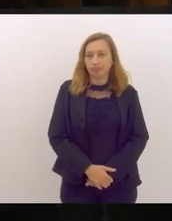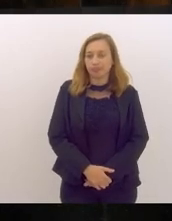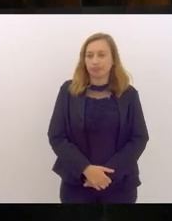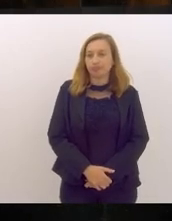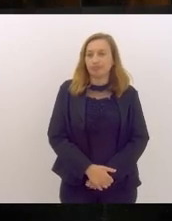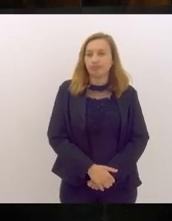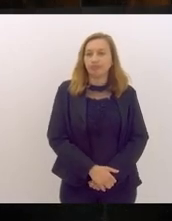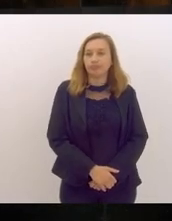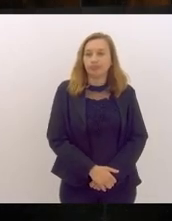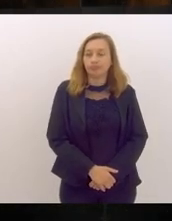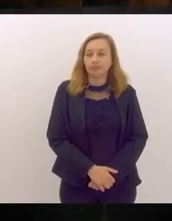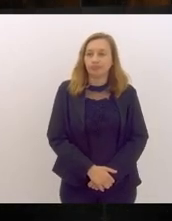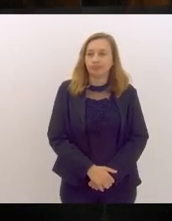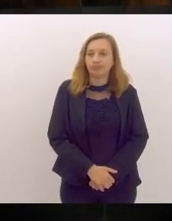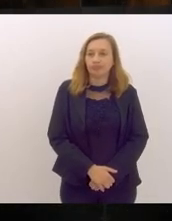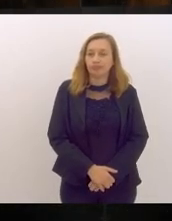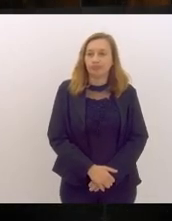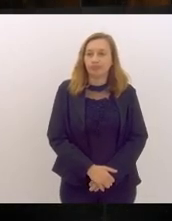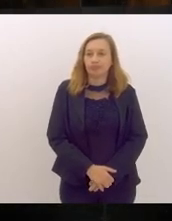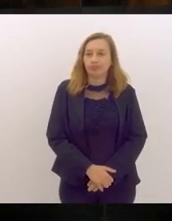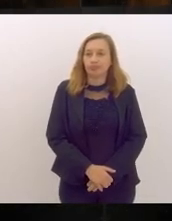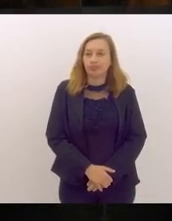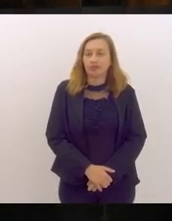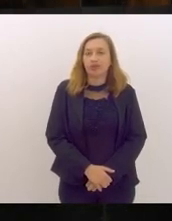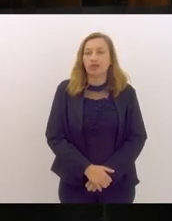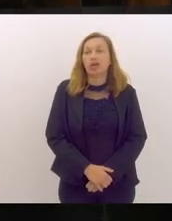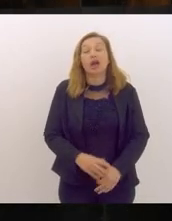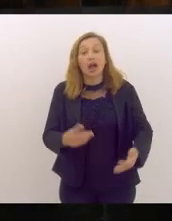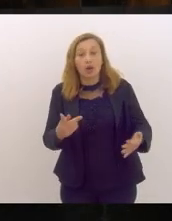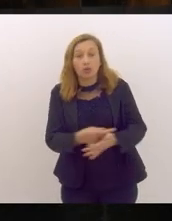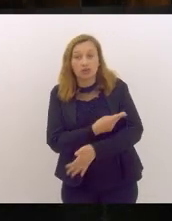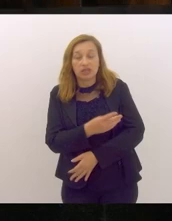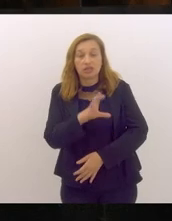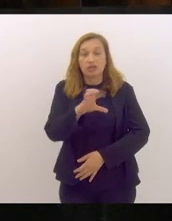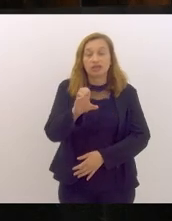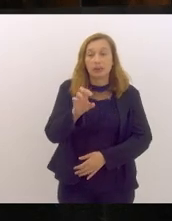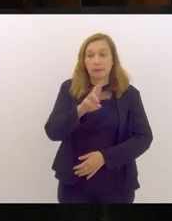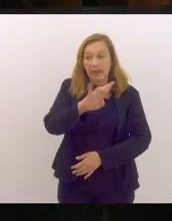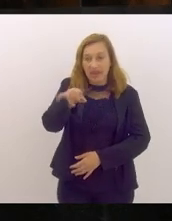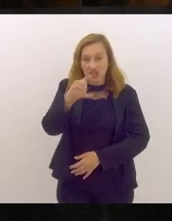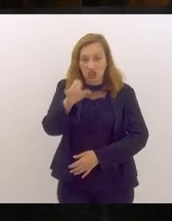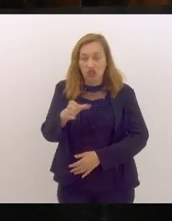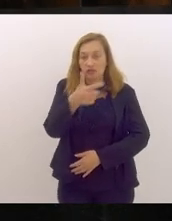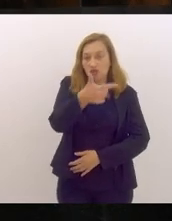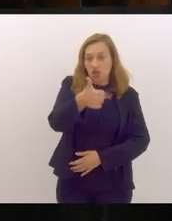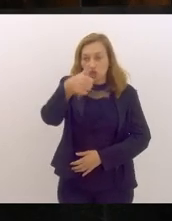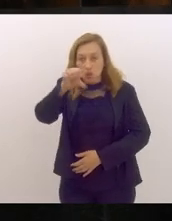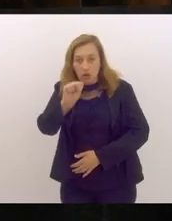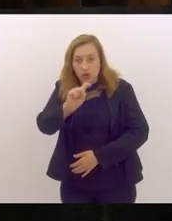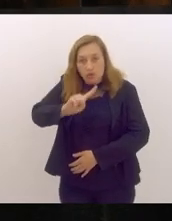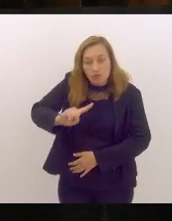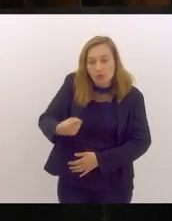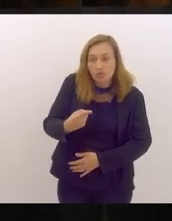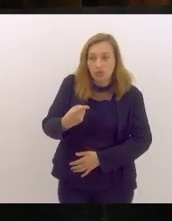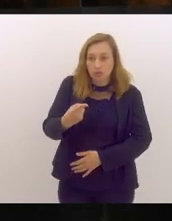estourou o escândalo da CEPERJE. 28 mil